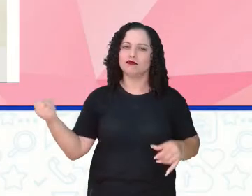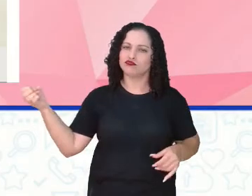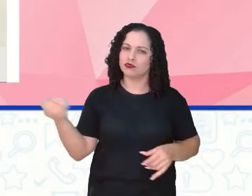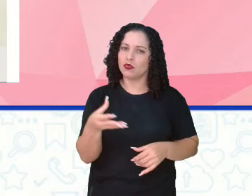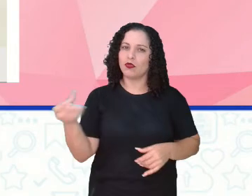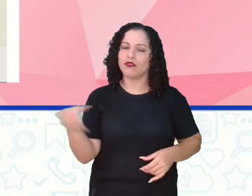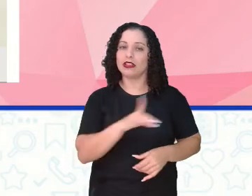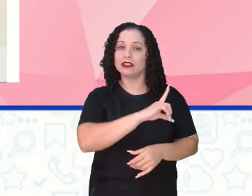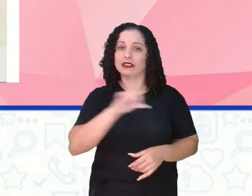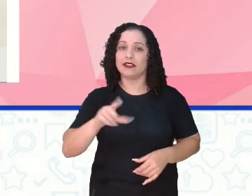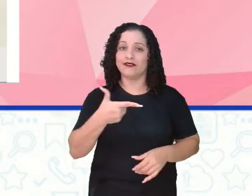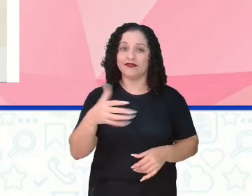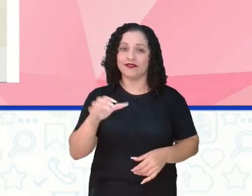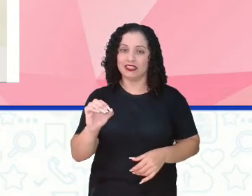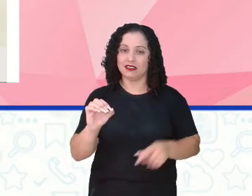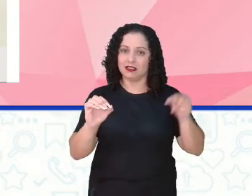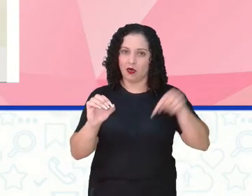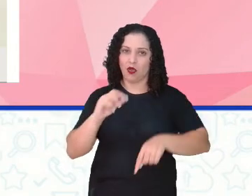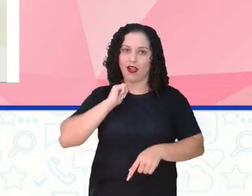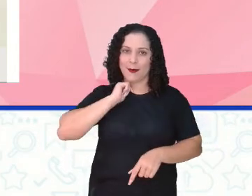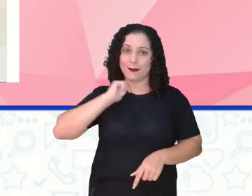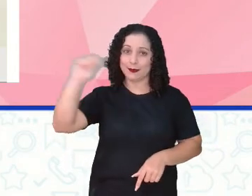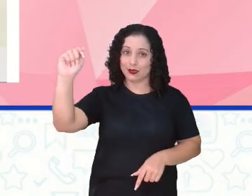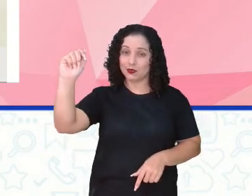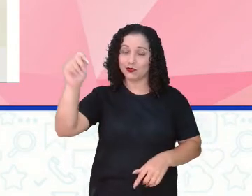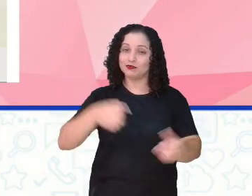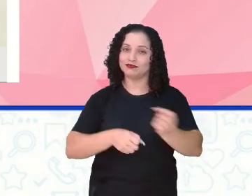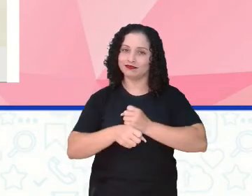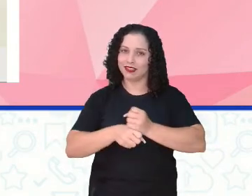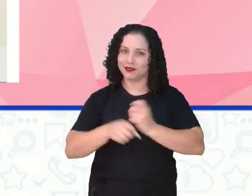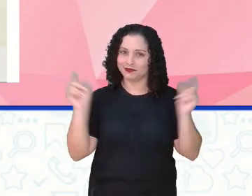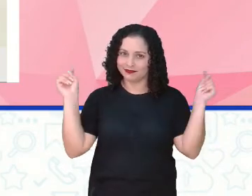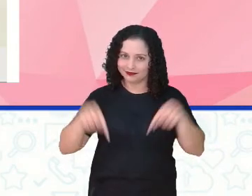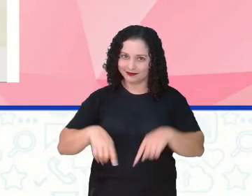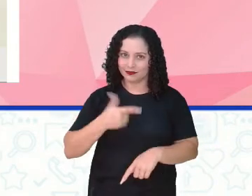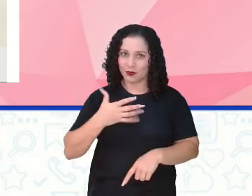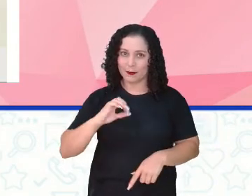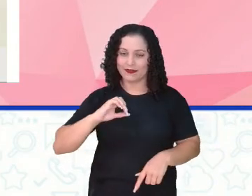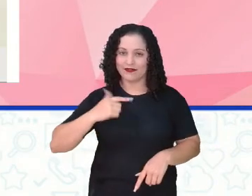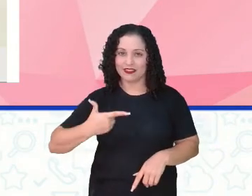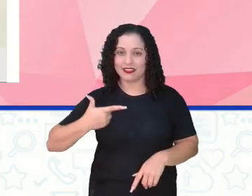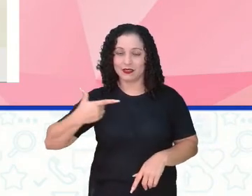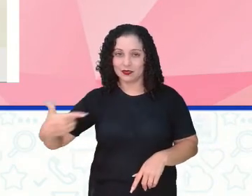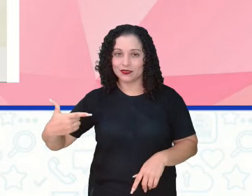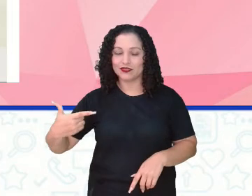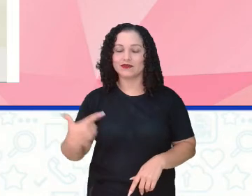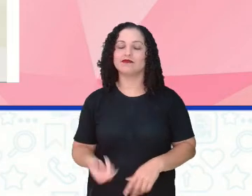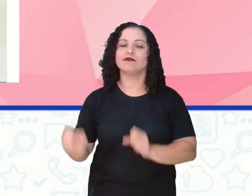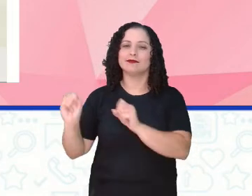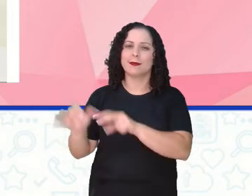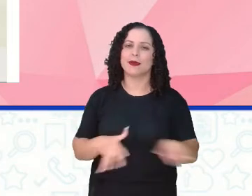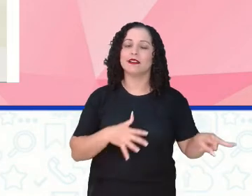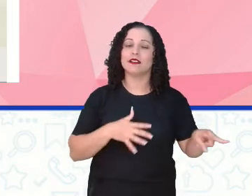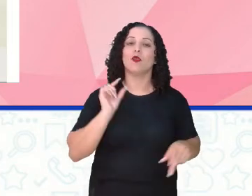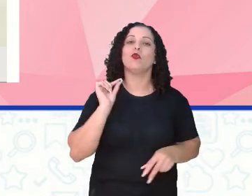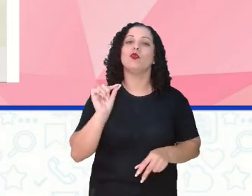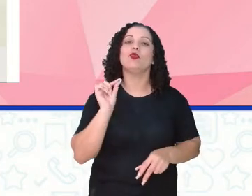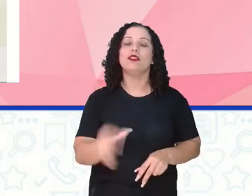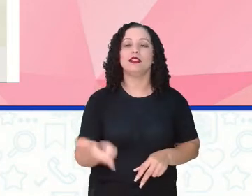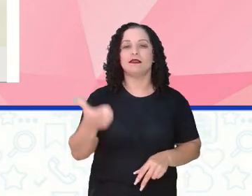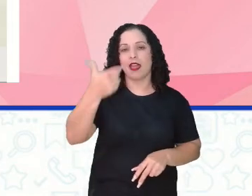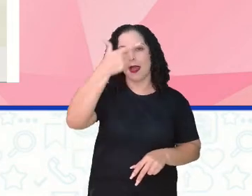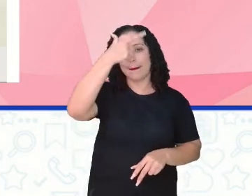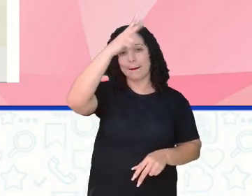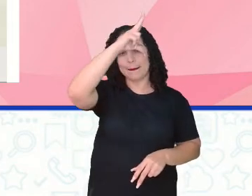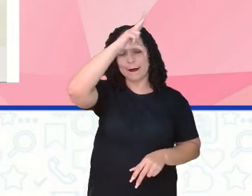dia 20/4 deste ano, não é? Essa semana. Prefeitura do Recife amplia a vacinação infantil